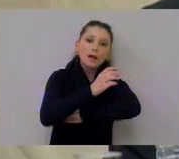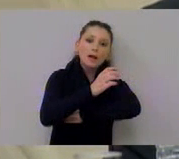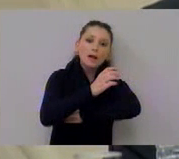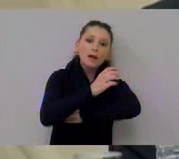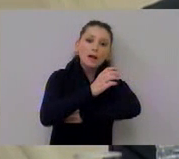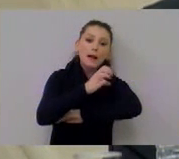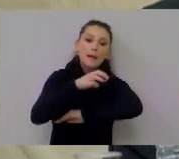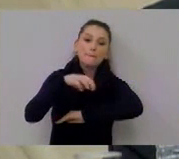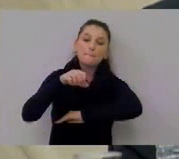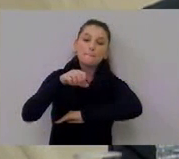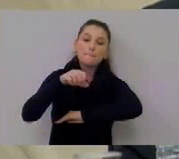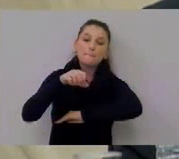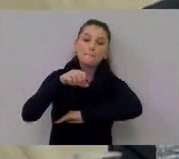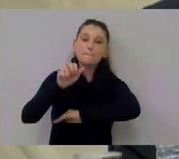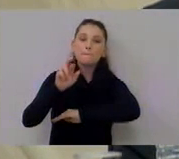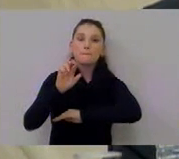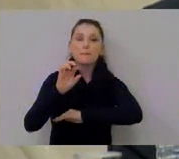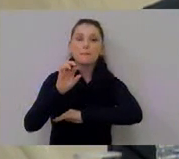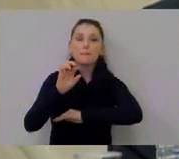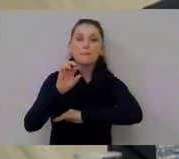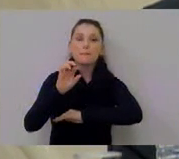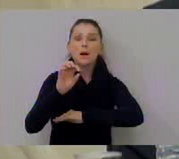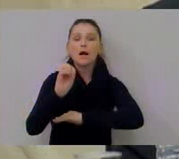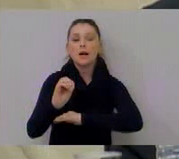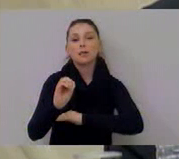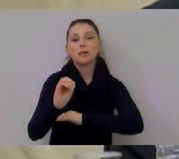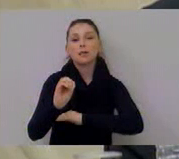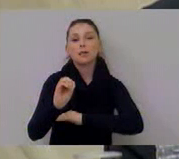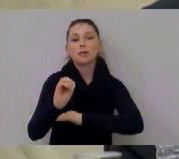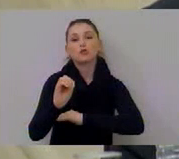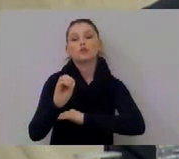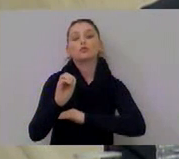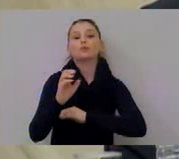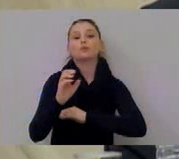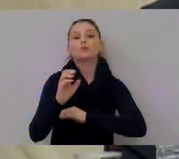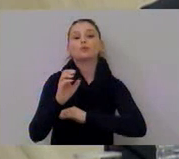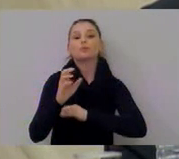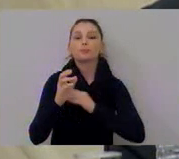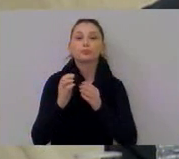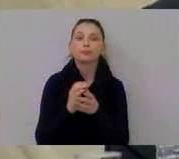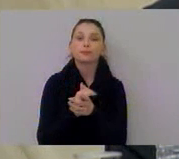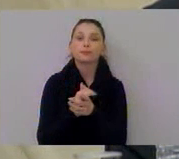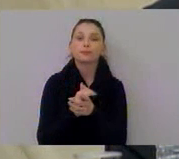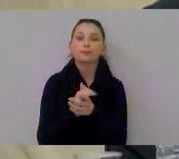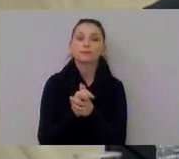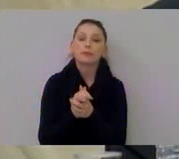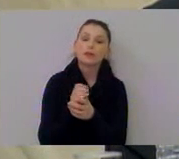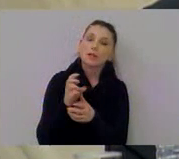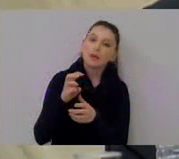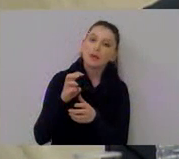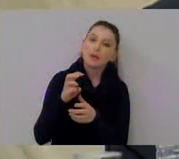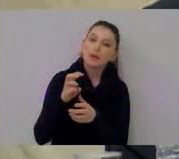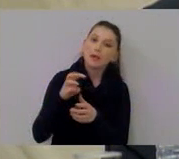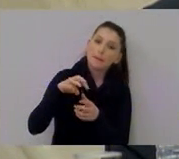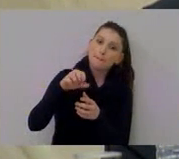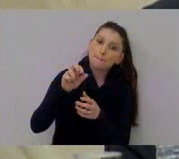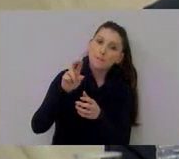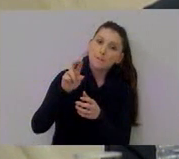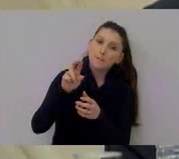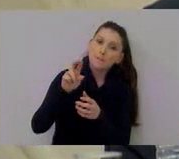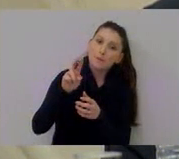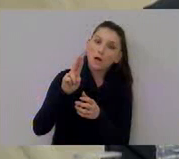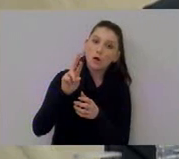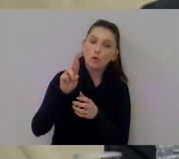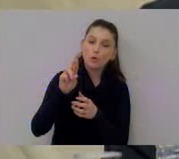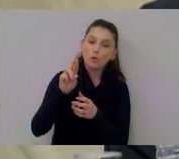Mário João Batista Anzolim e Mauro Santilino de Lima,